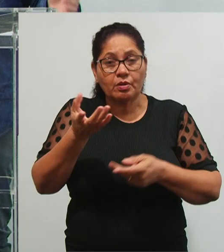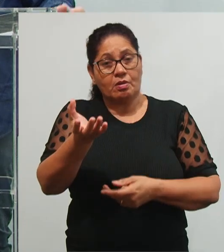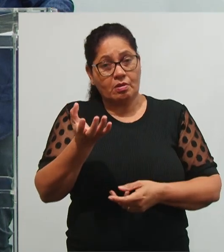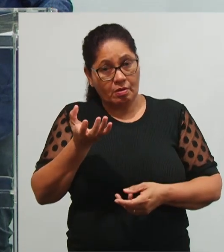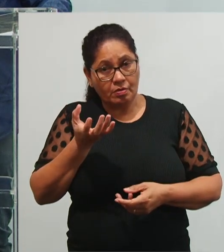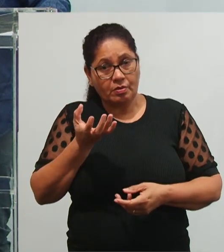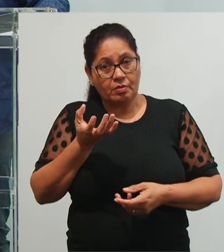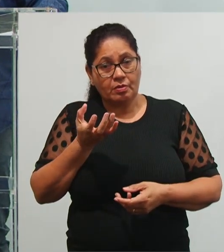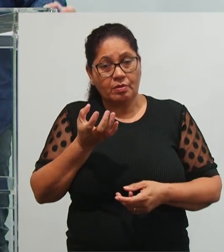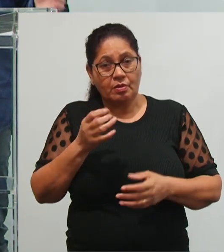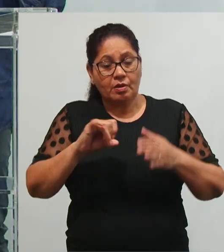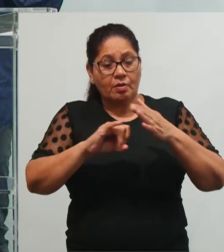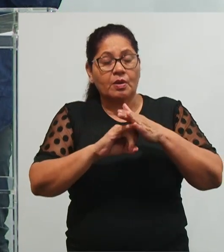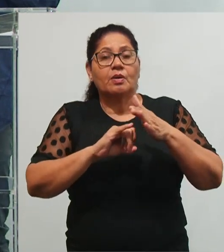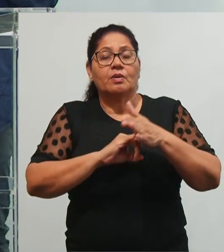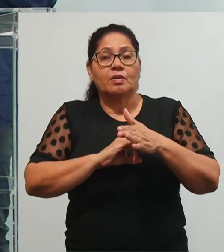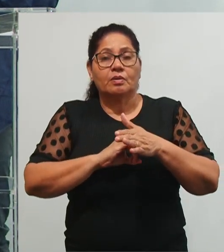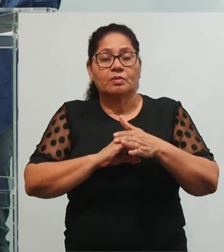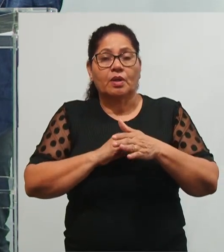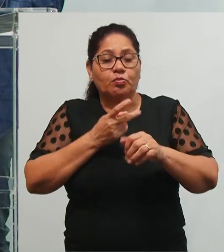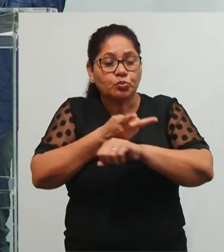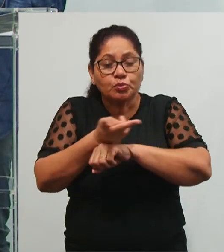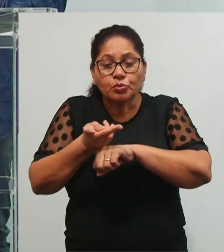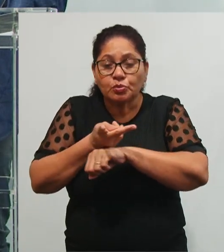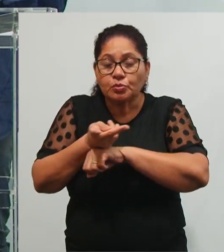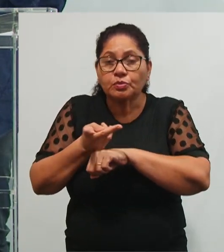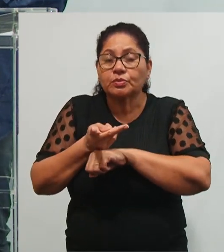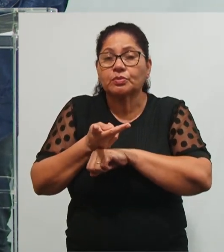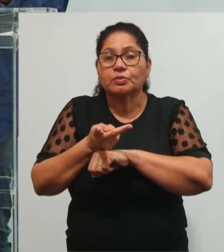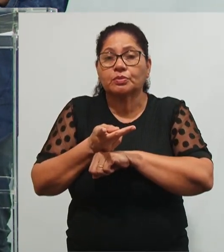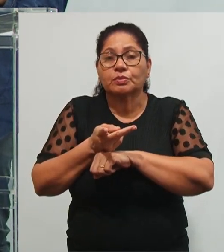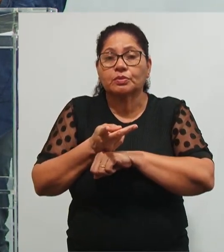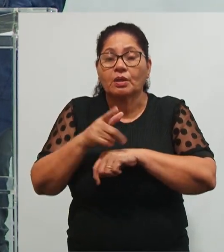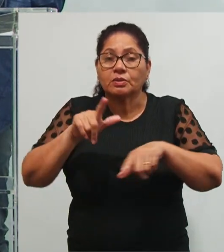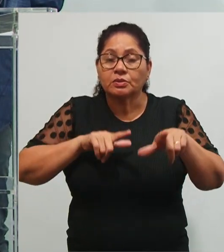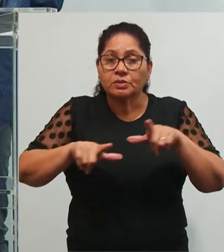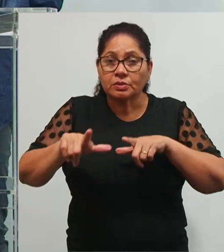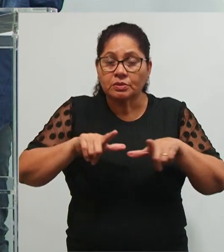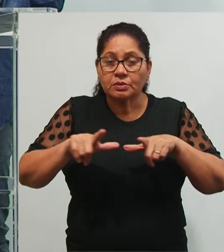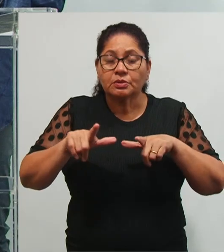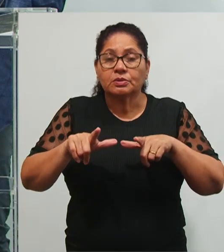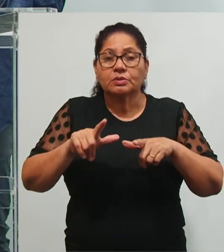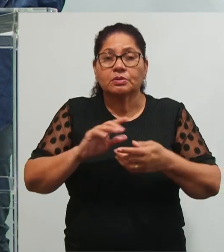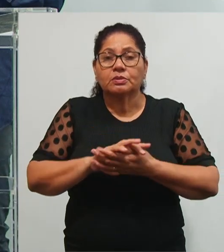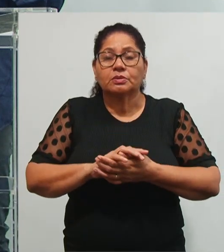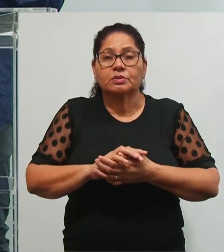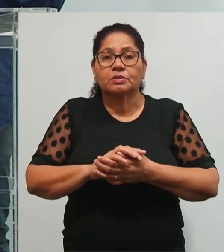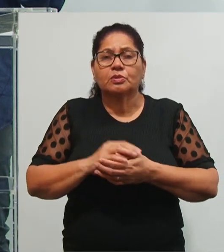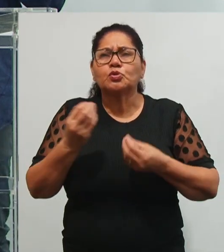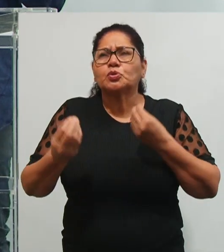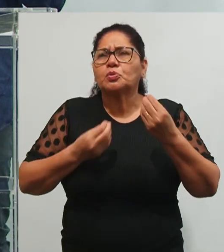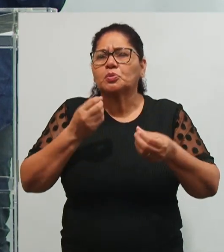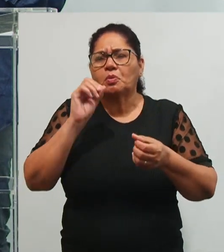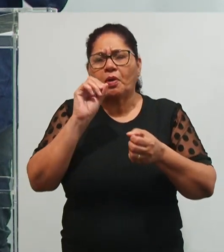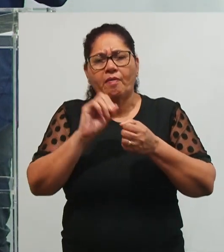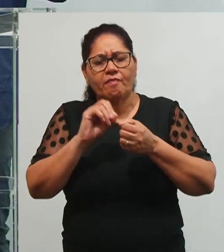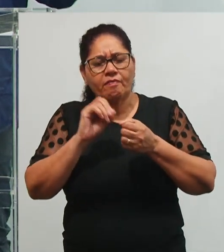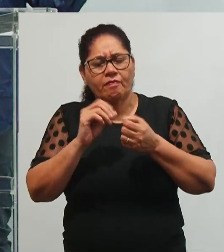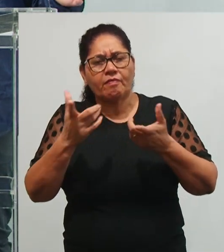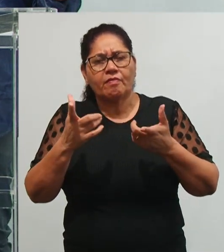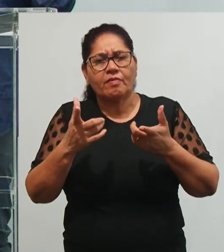de projeto que eu estou querendo, né, que a minha instituição pública está buscando, e aí a gente trabalha